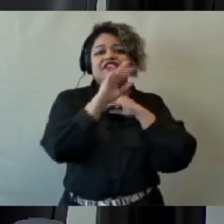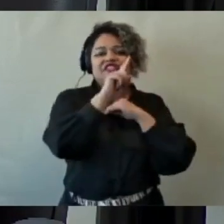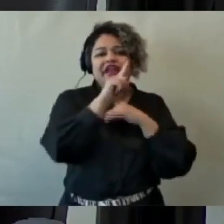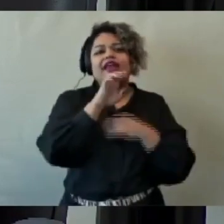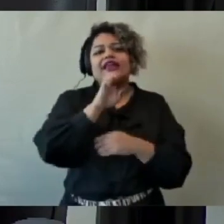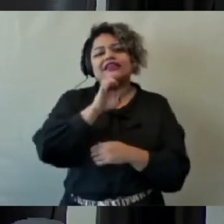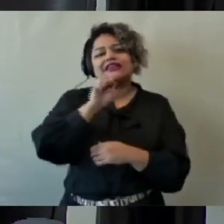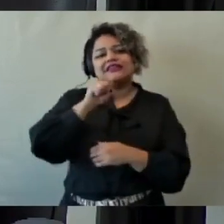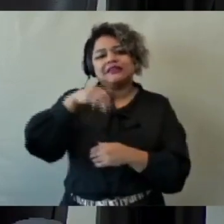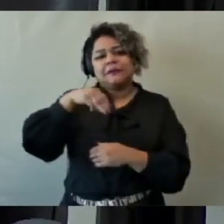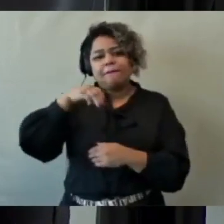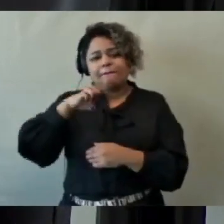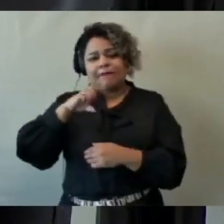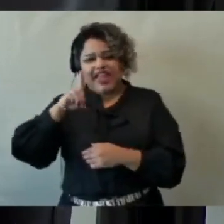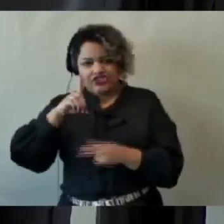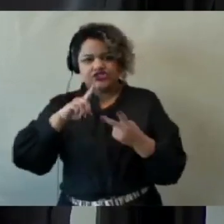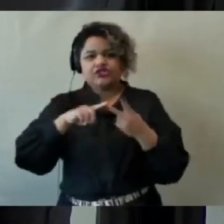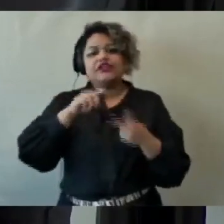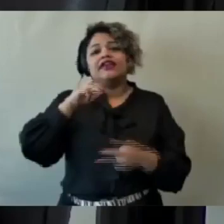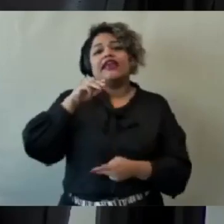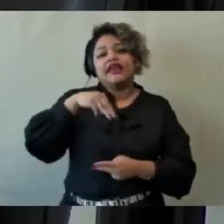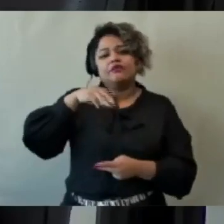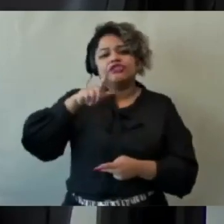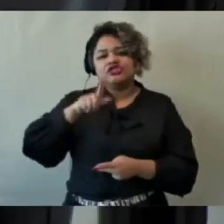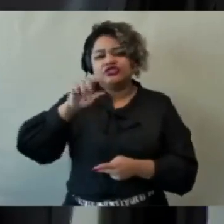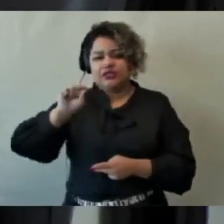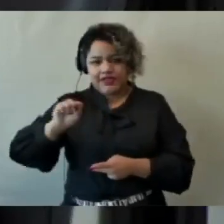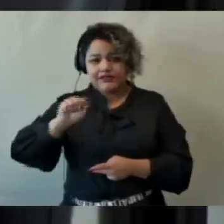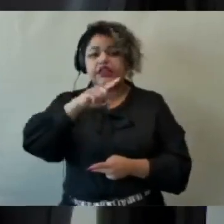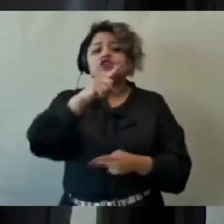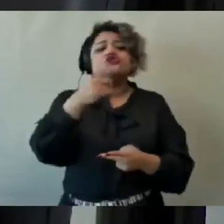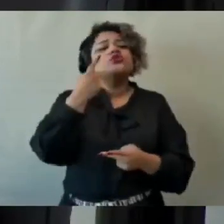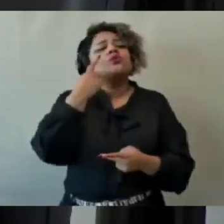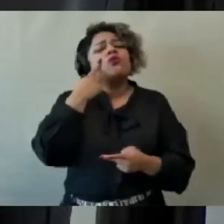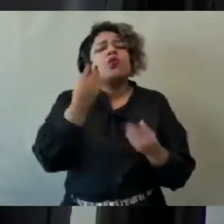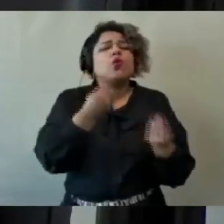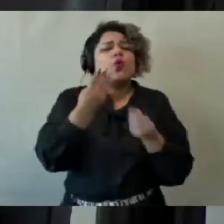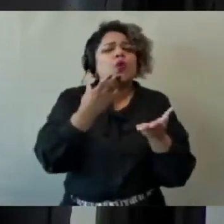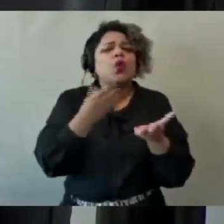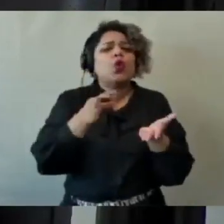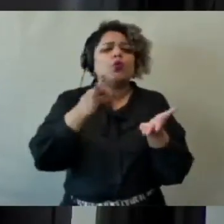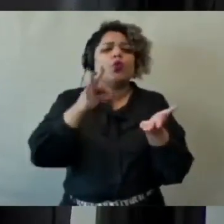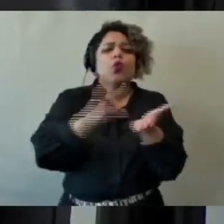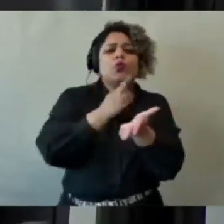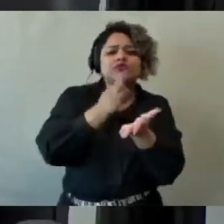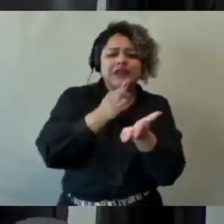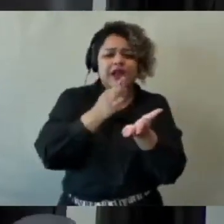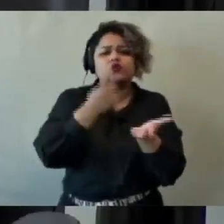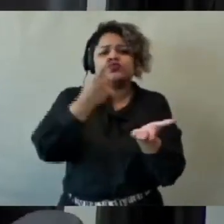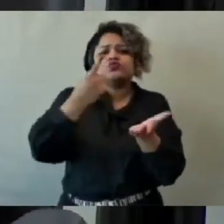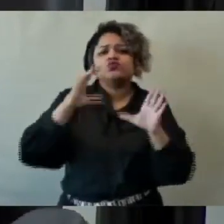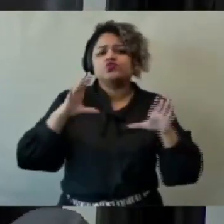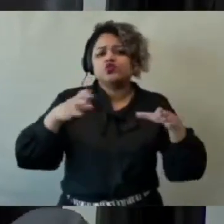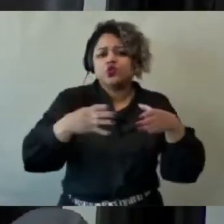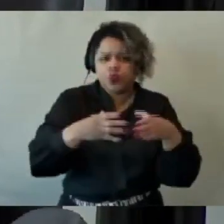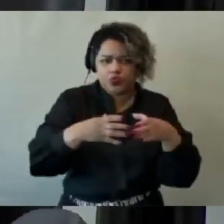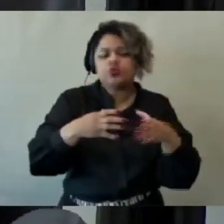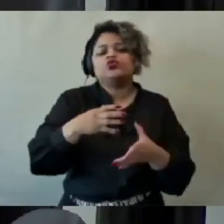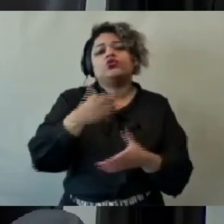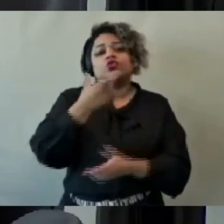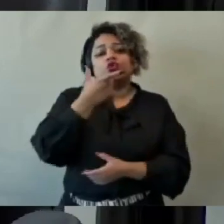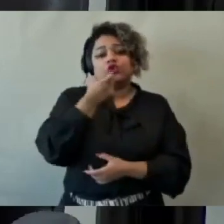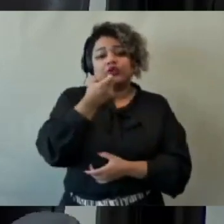Acordo Coletivo 2024, no que toca à formação e às denúncias de